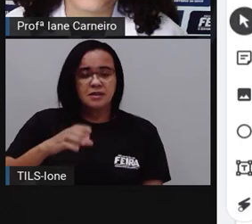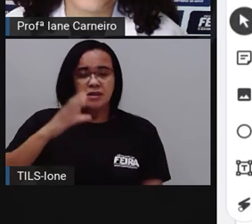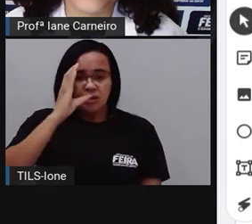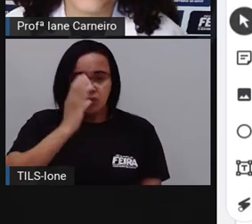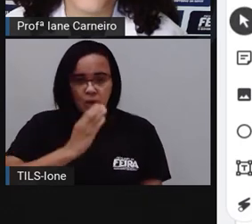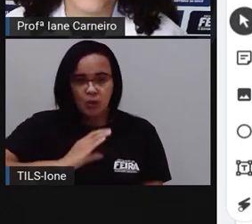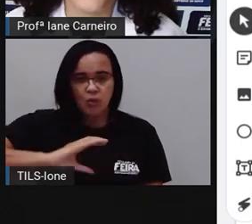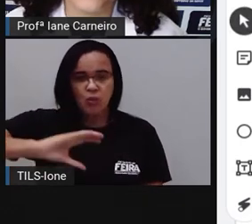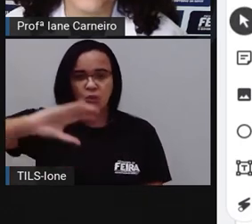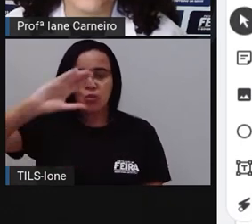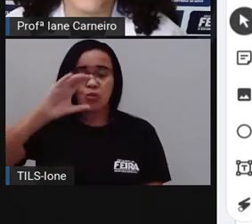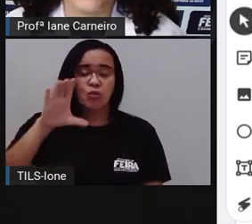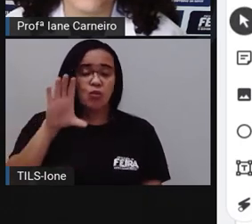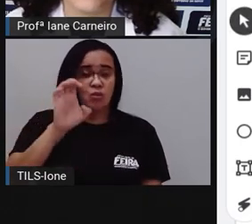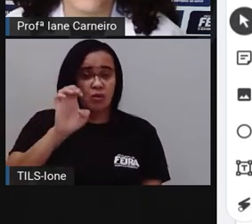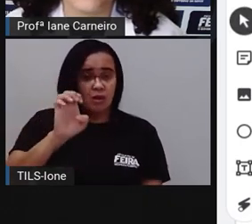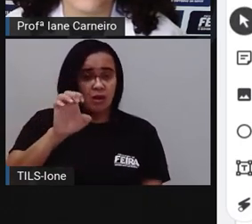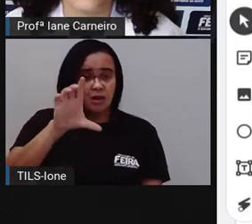Elefante. Vamos escrever elefante?